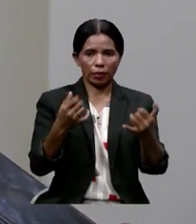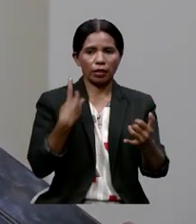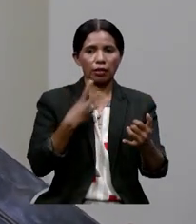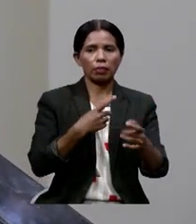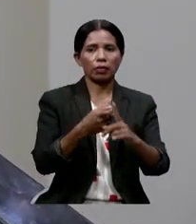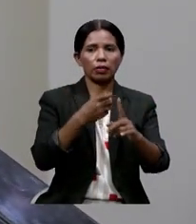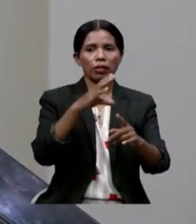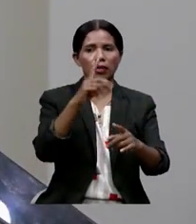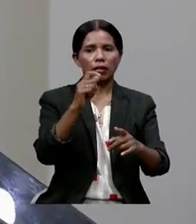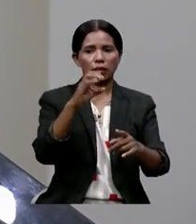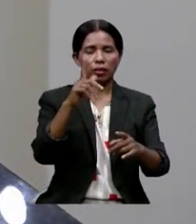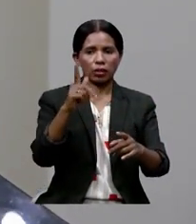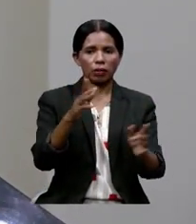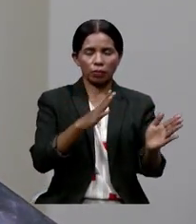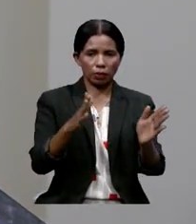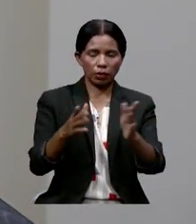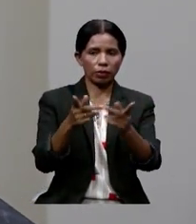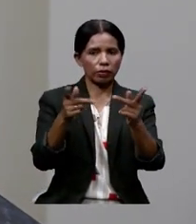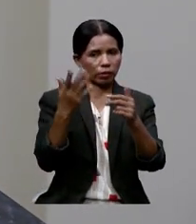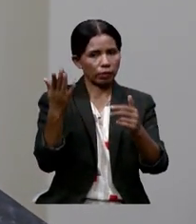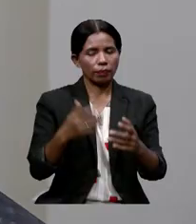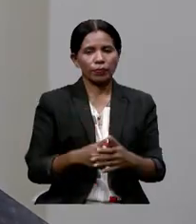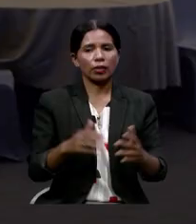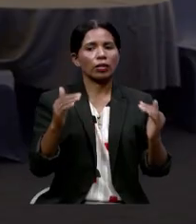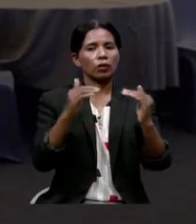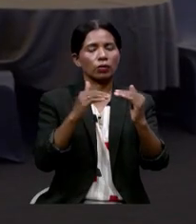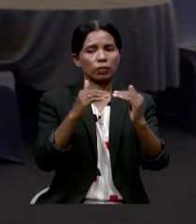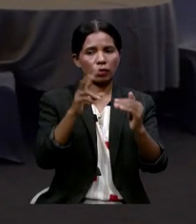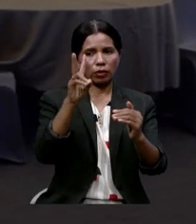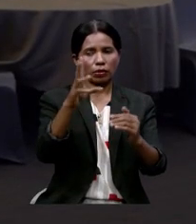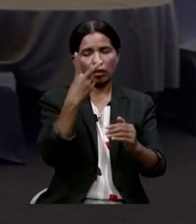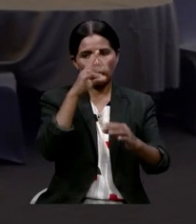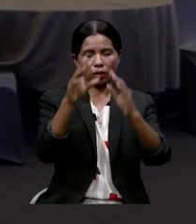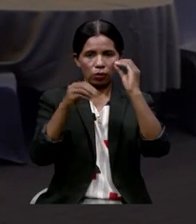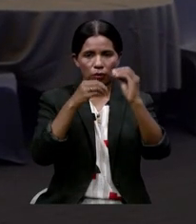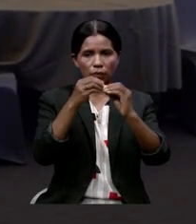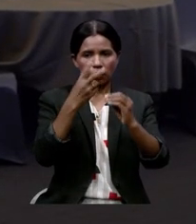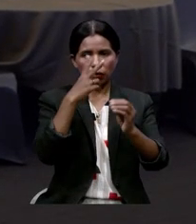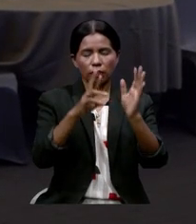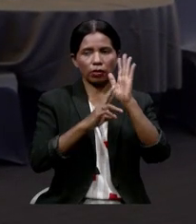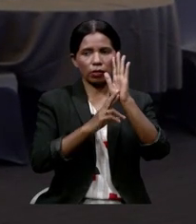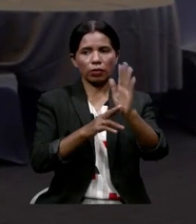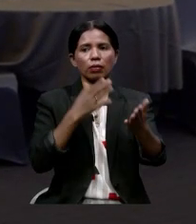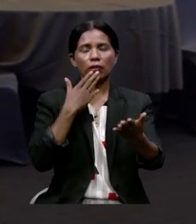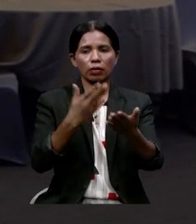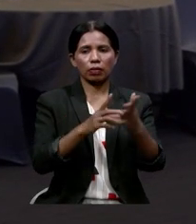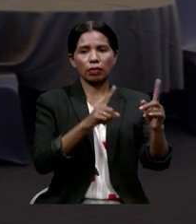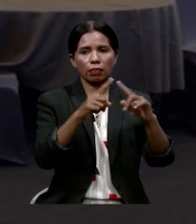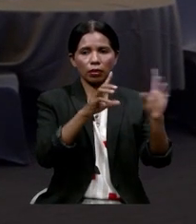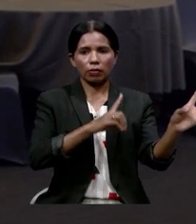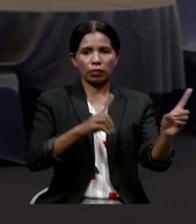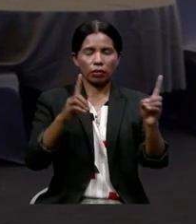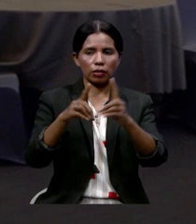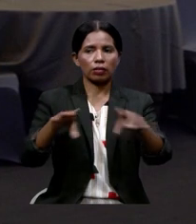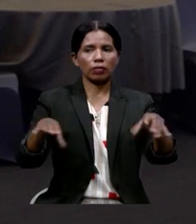si Tik Timor prepare hala ba kondisa ida ne encontro badala ruane hare liu konaba relatorio no progresso ba implementasaun sistema